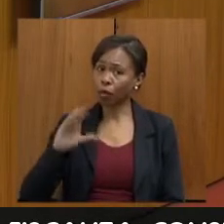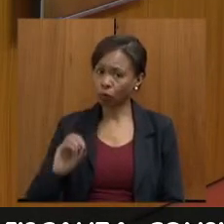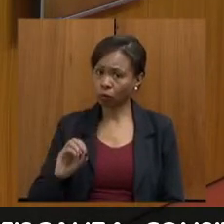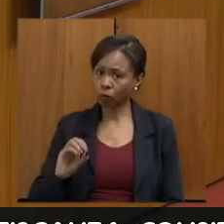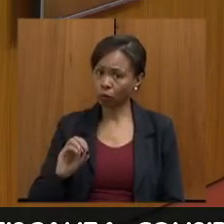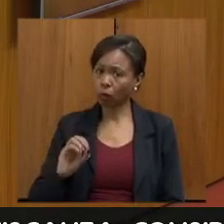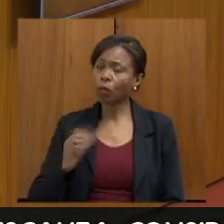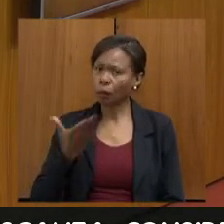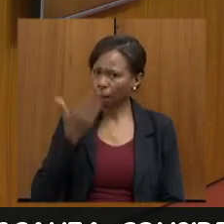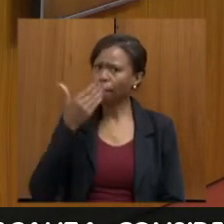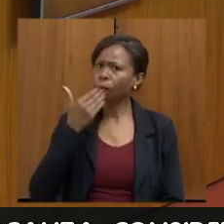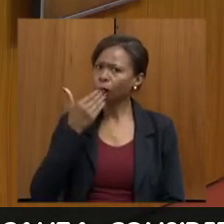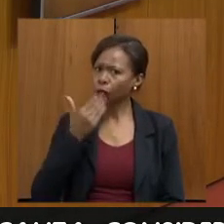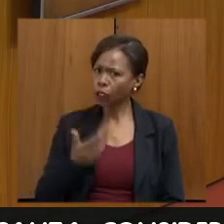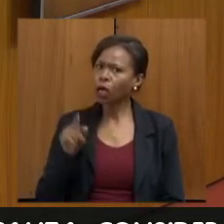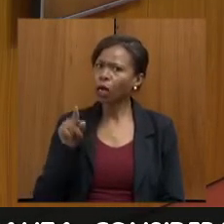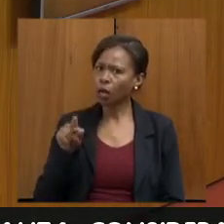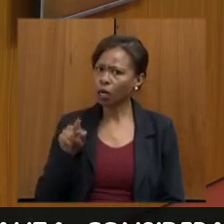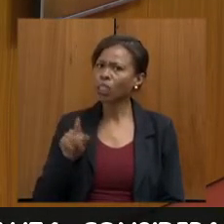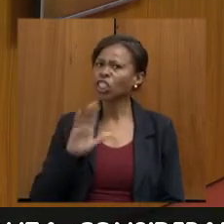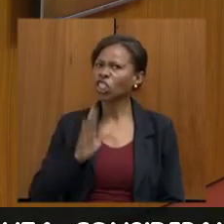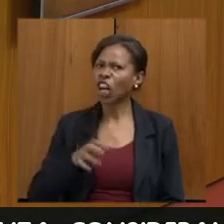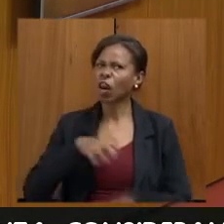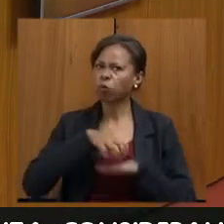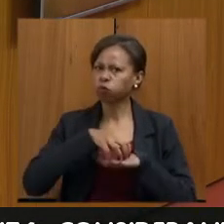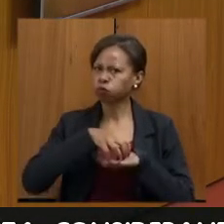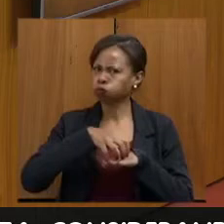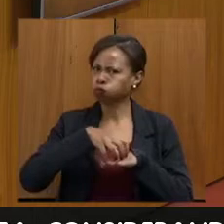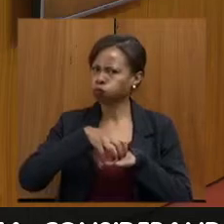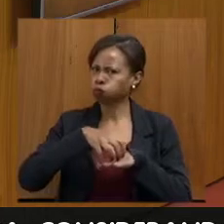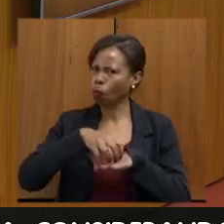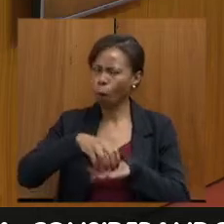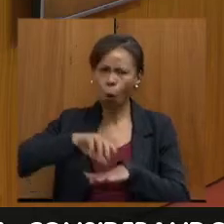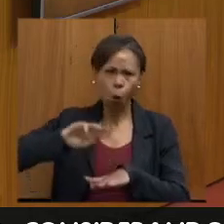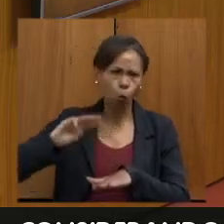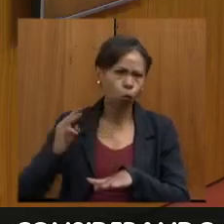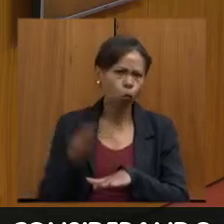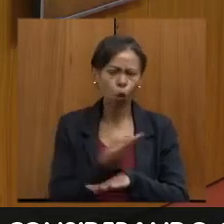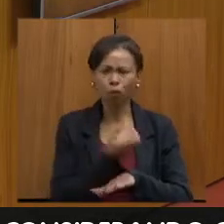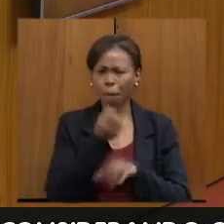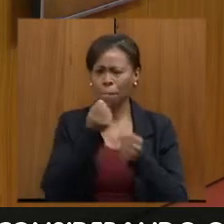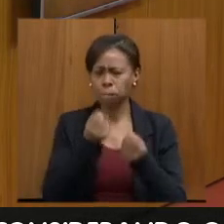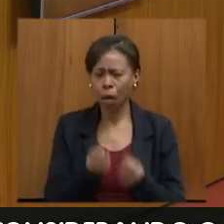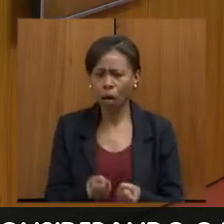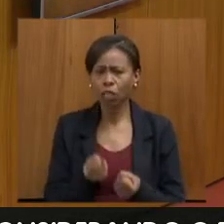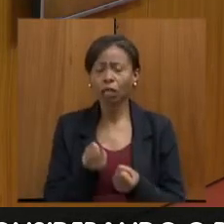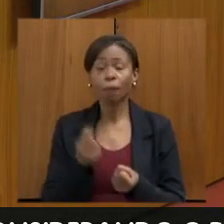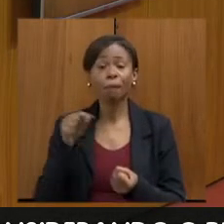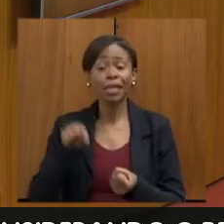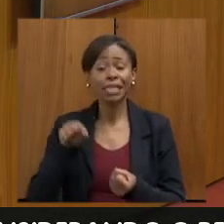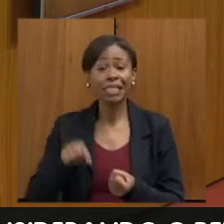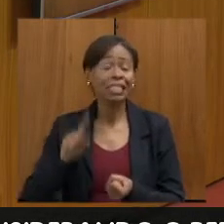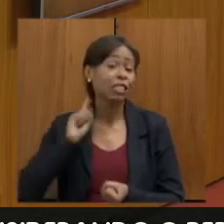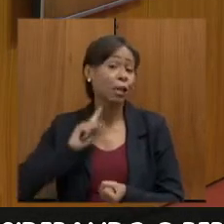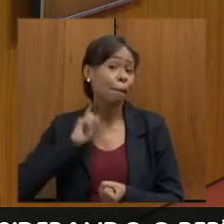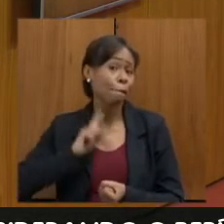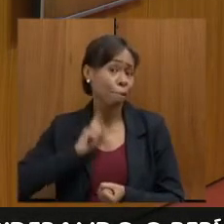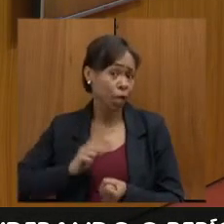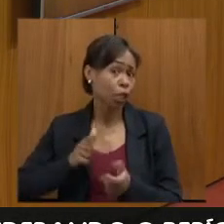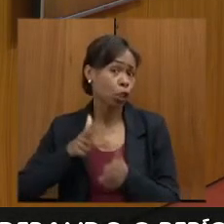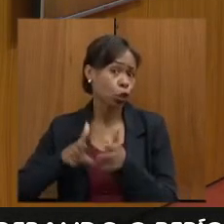toneladas de carga na linha mineira passando pela Viçosa do nosso Líder Roberto Andrade não é